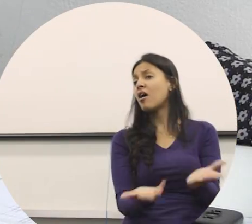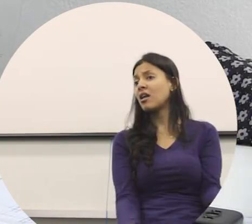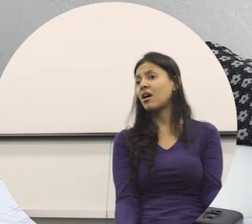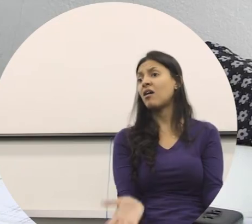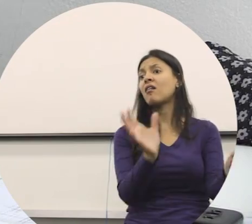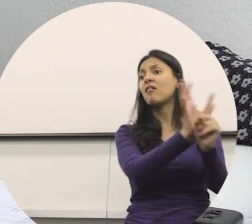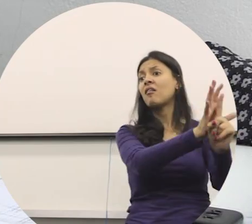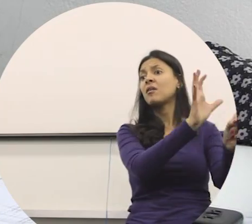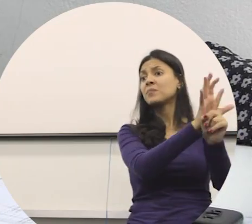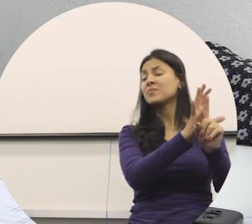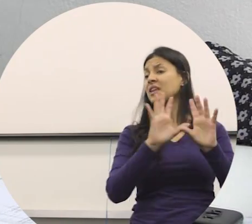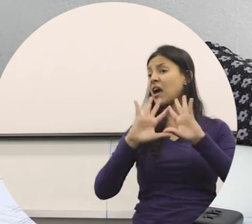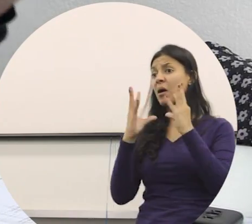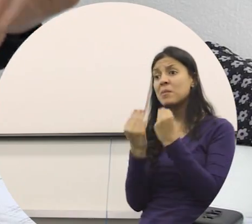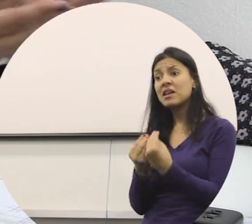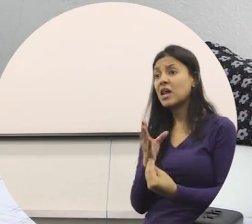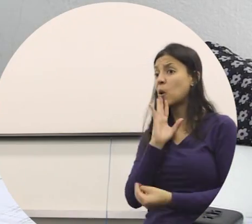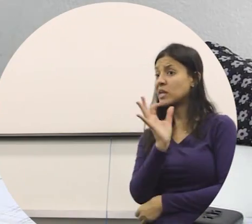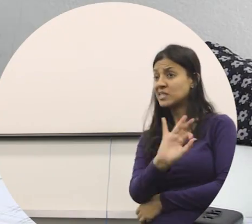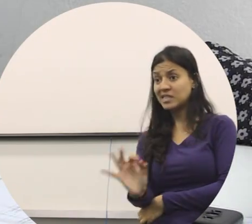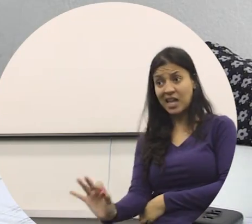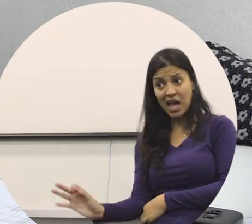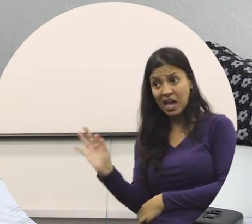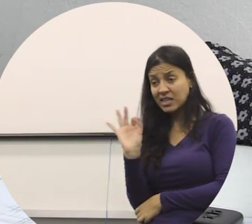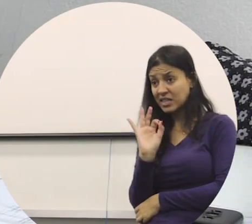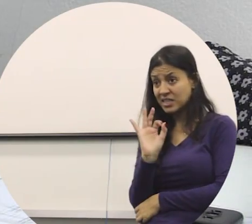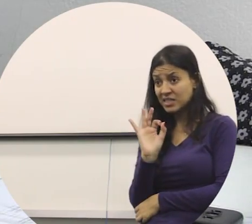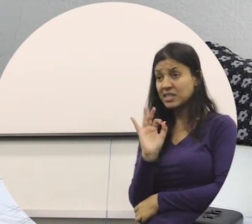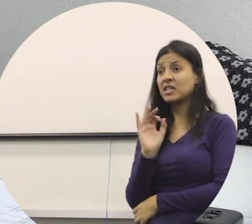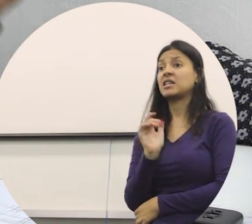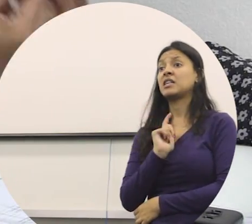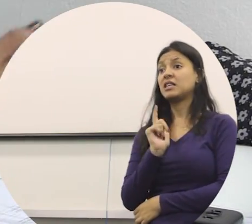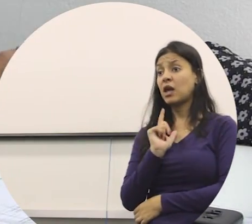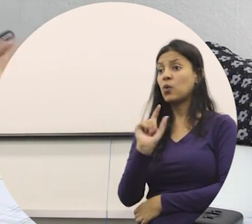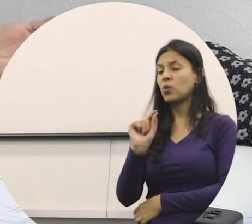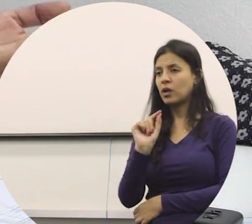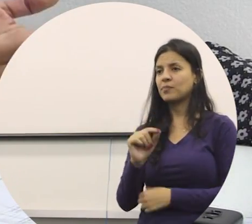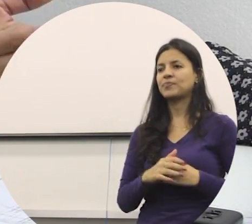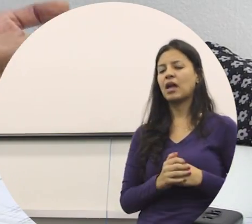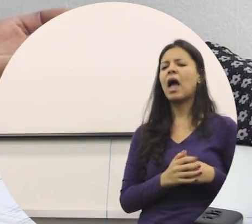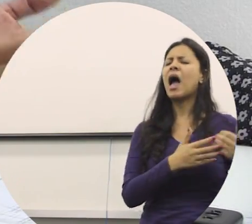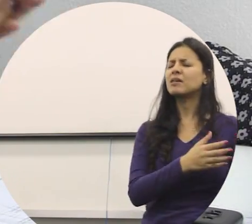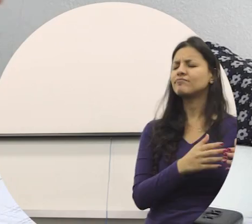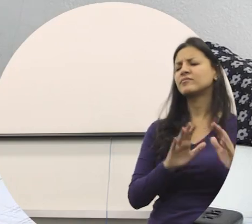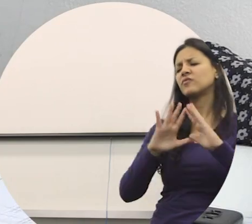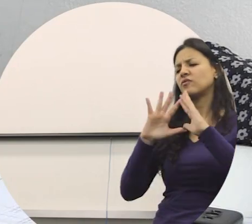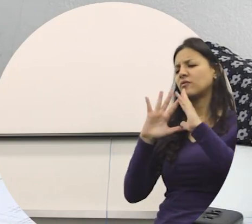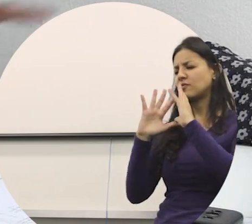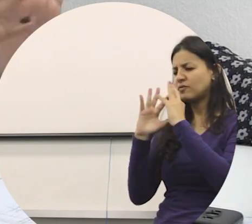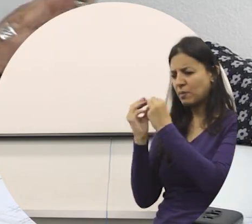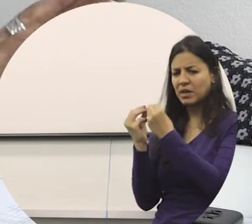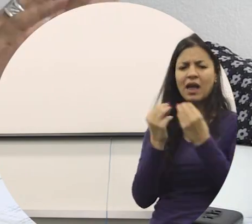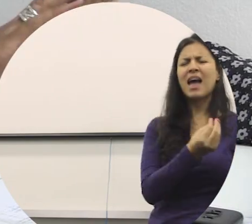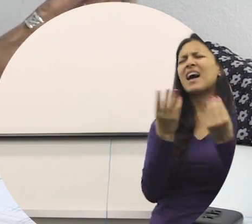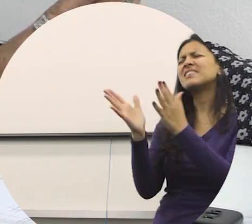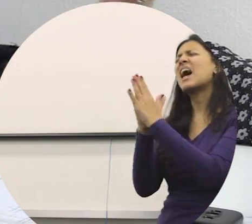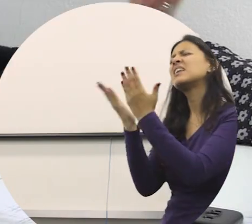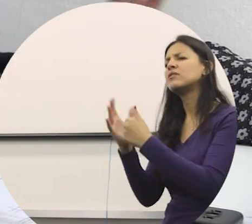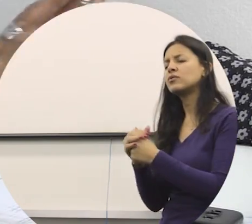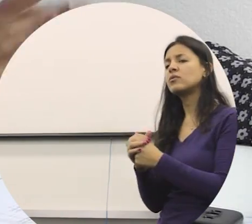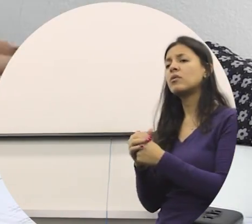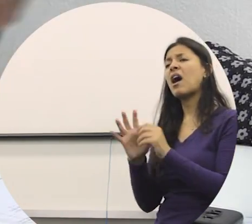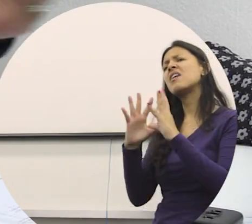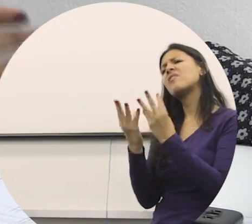família analfabeta, você distribui, você tem o processo de encaminhar livros para leitura e a família diz, não, isso